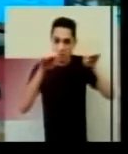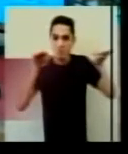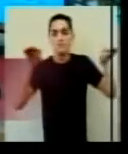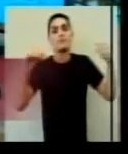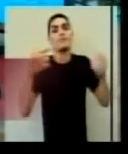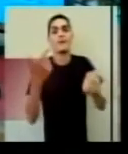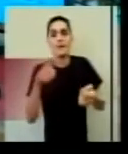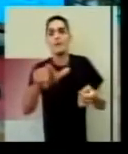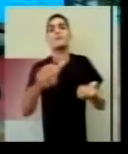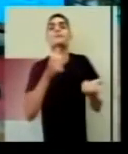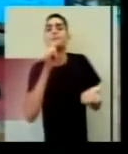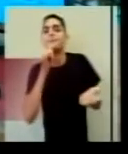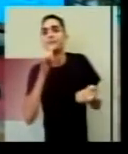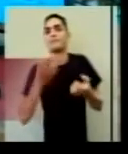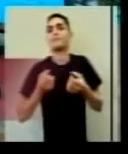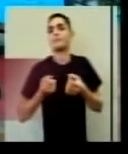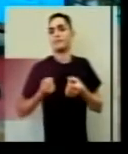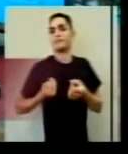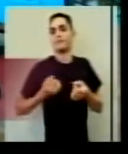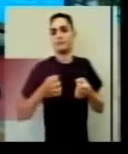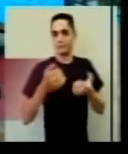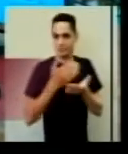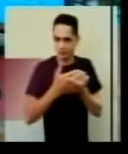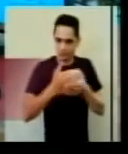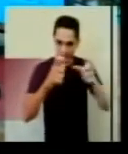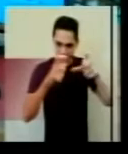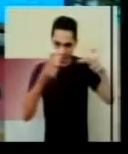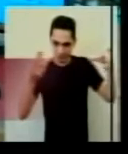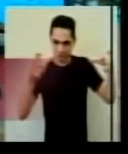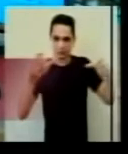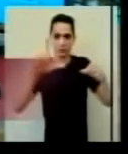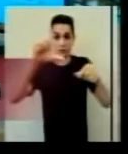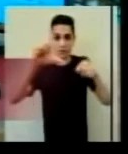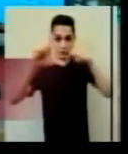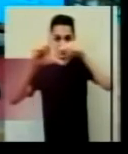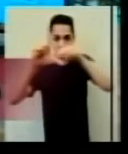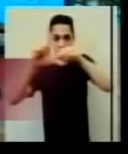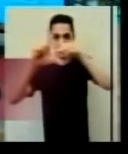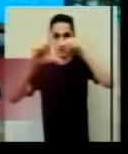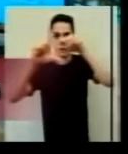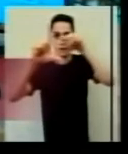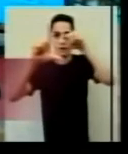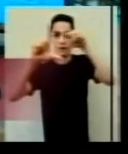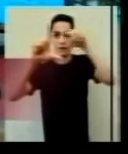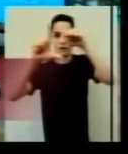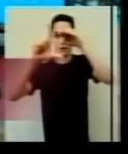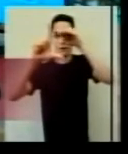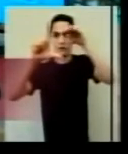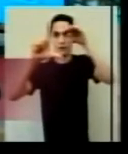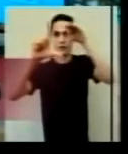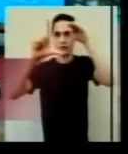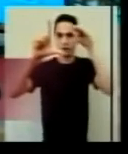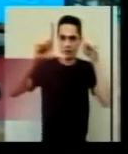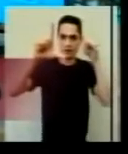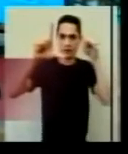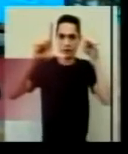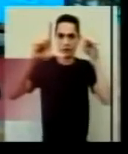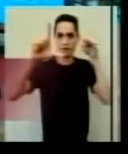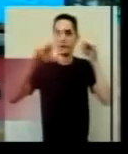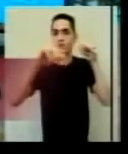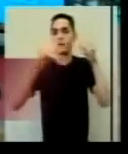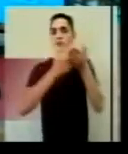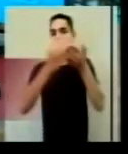é uma outra tendência que nós temos de que os números que nós estamos começando a entrar